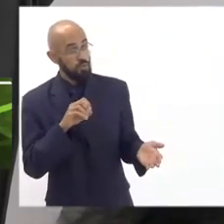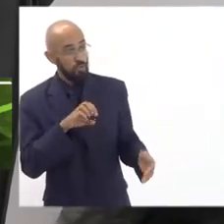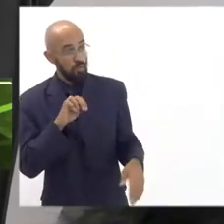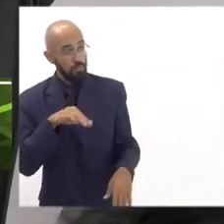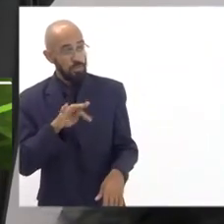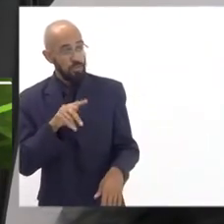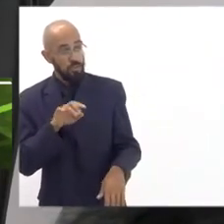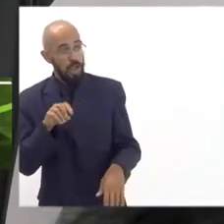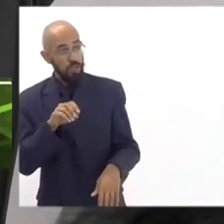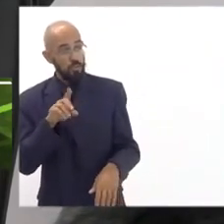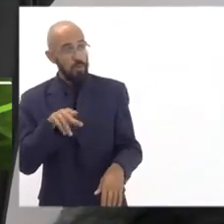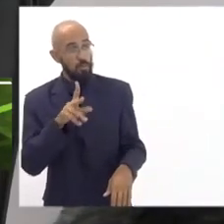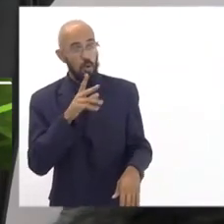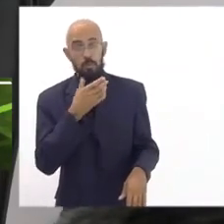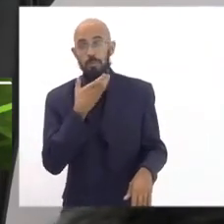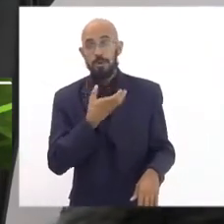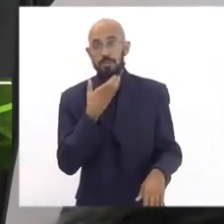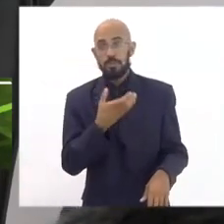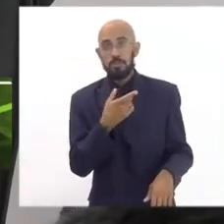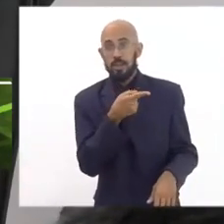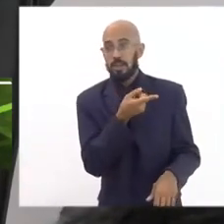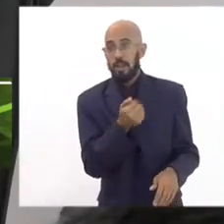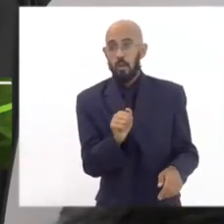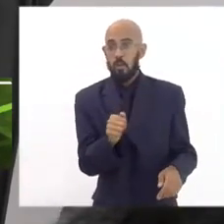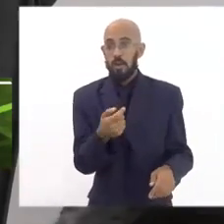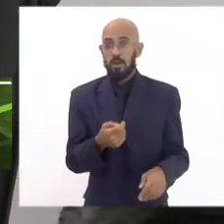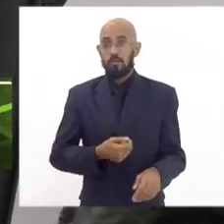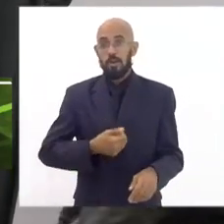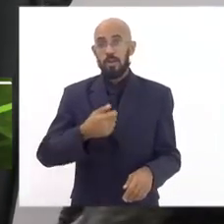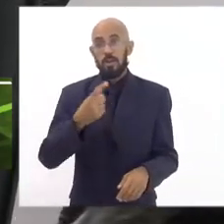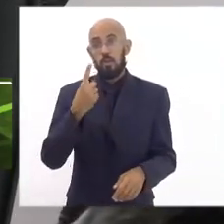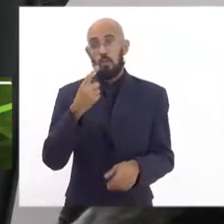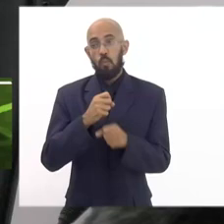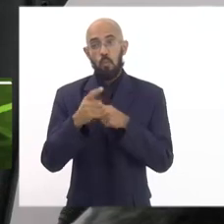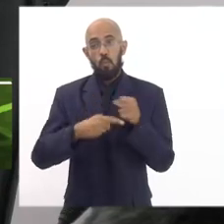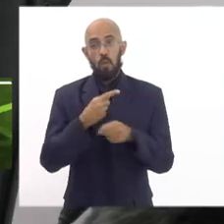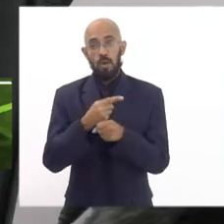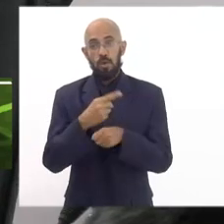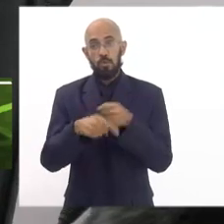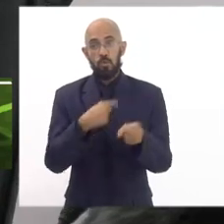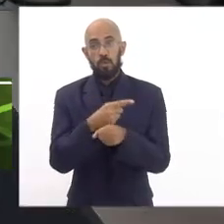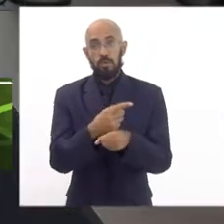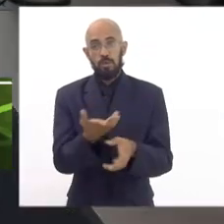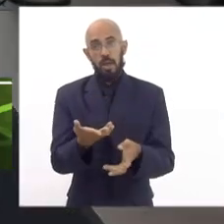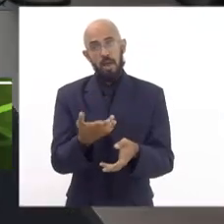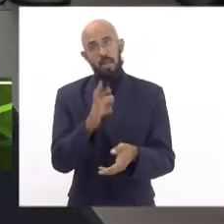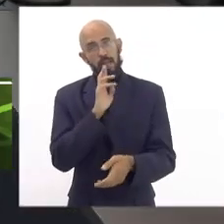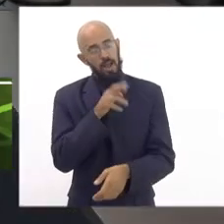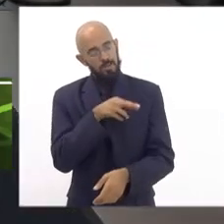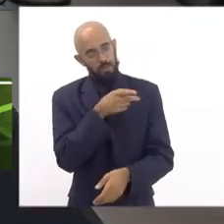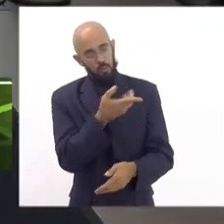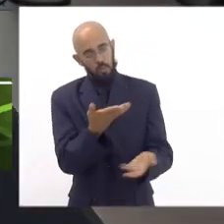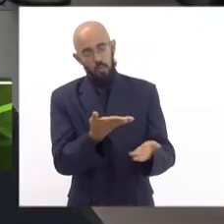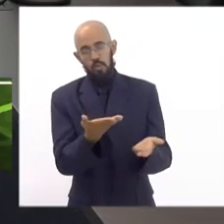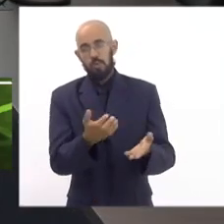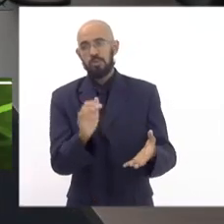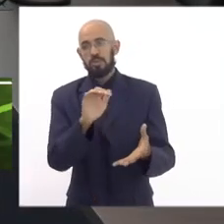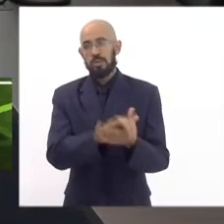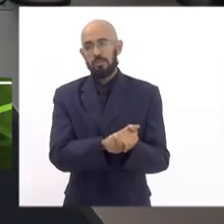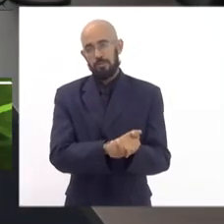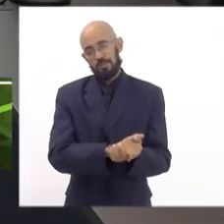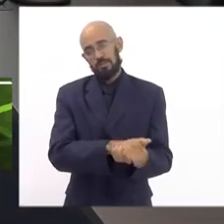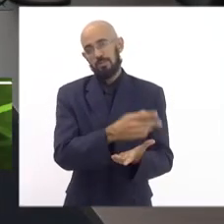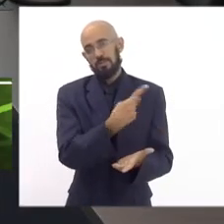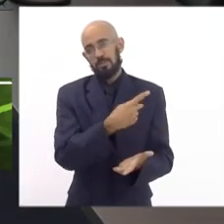ano. Vou puxar a orelha do deputado Chico Machado. Ele tem reclamado. Ah, mas tem razão, então. Aniversário da esposa dele. Mas é